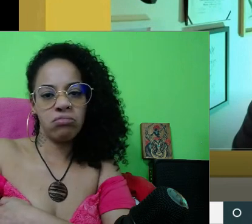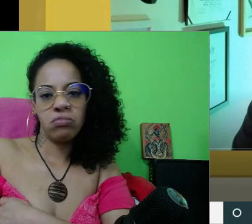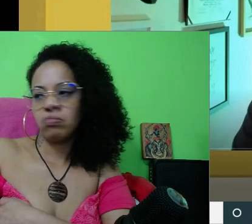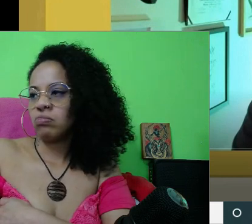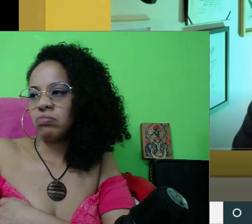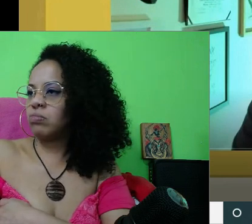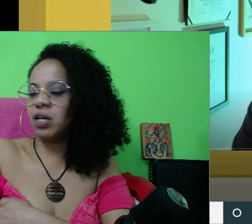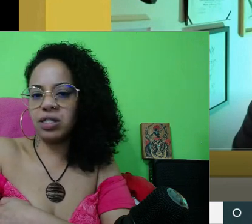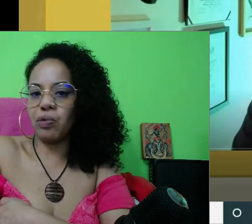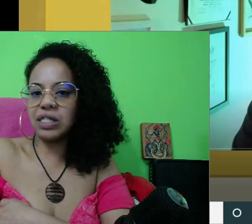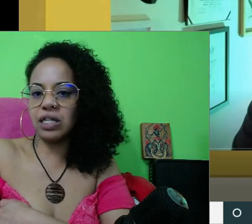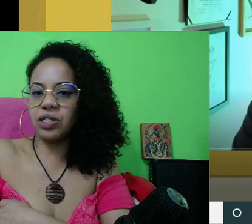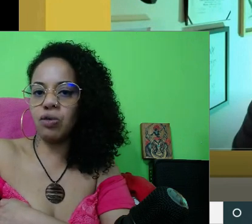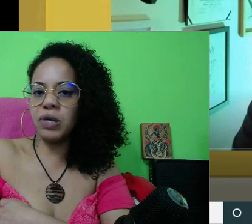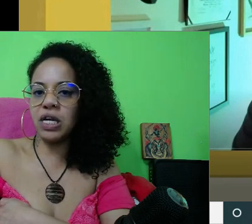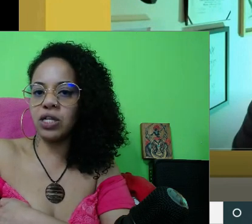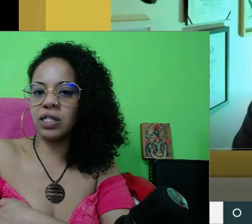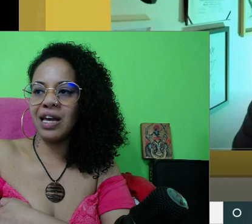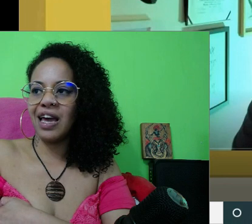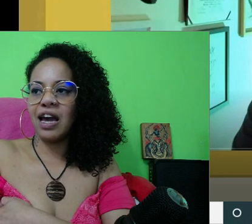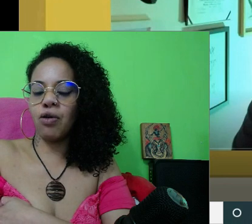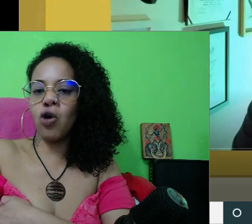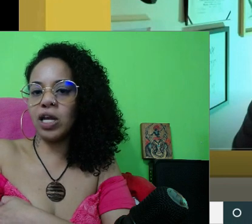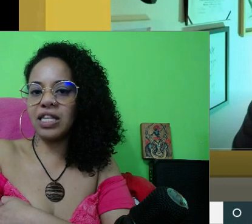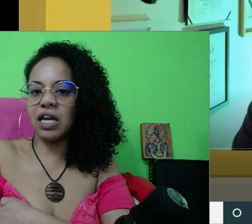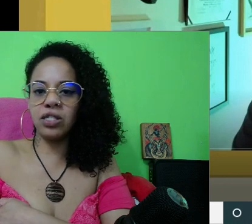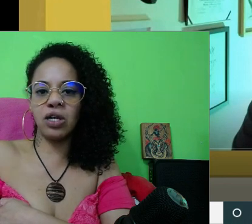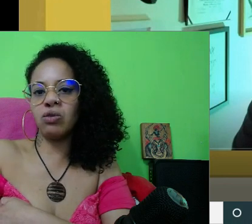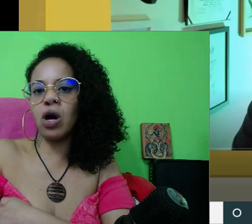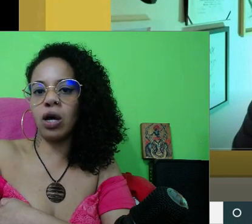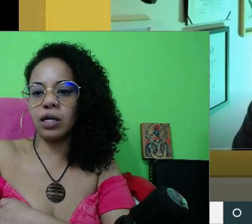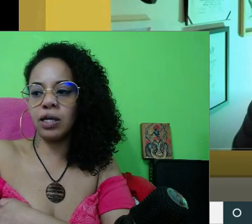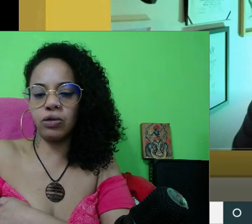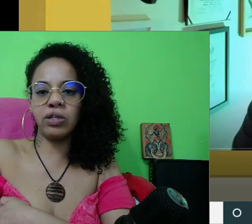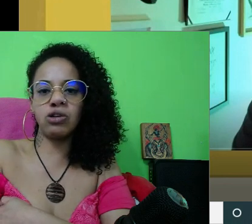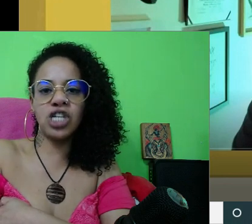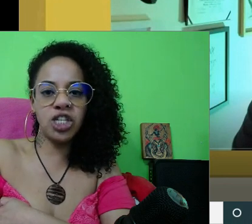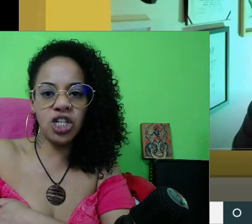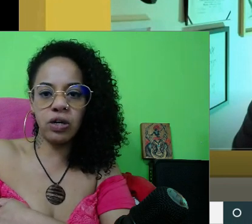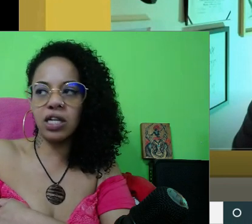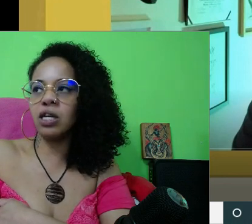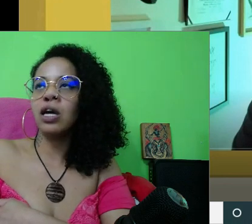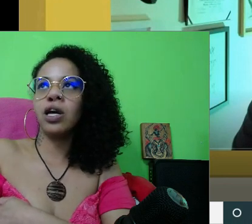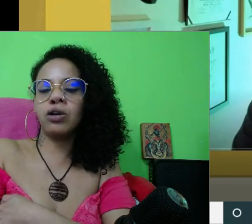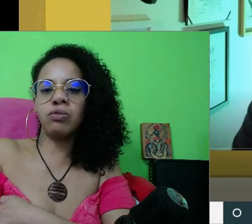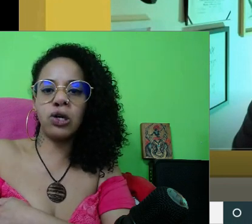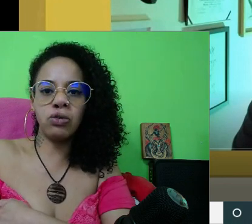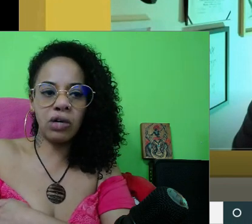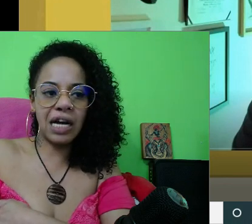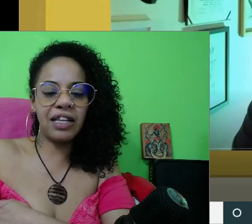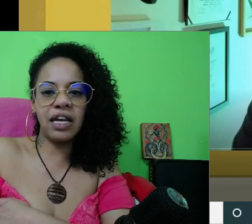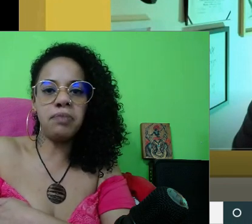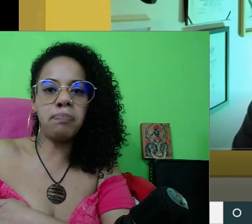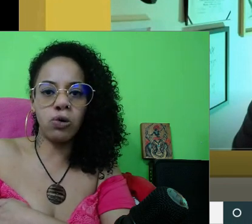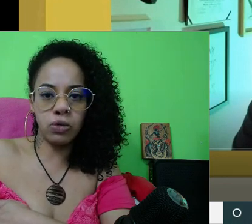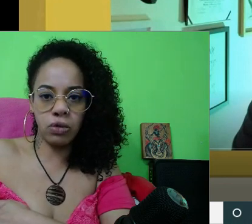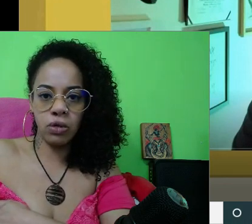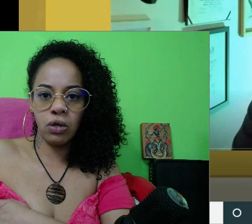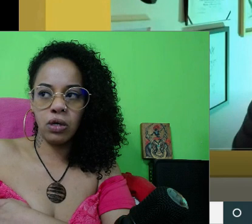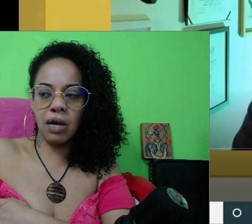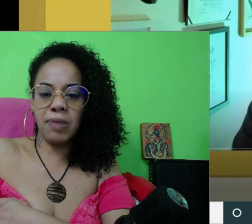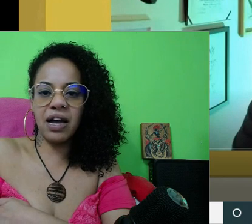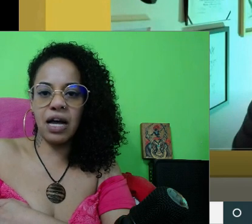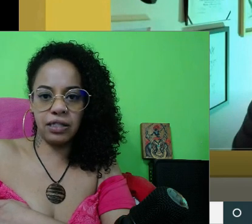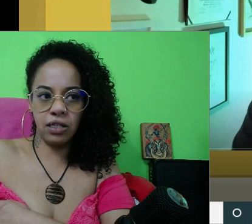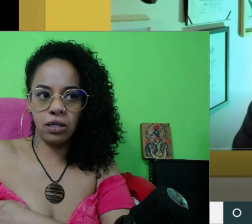Quem dita são as classes dominantes o rolê deles nós não cola eu não tenho jatinho aqui eu não moro num lugar que tem ele ponto